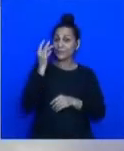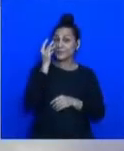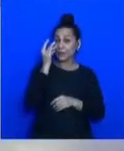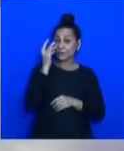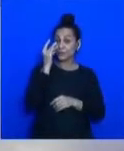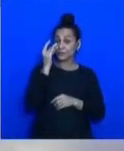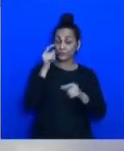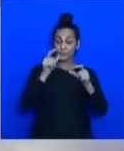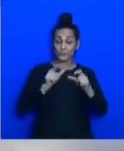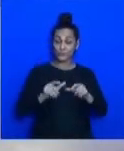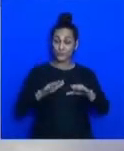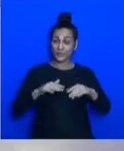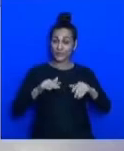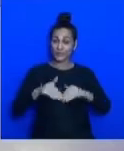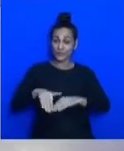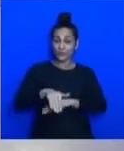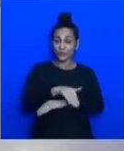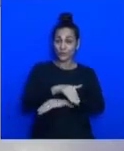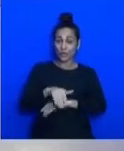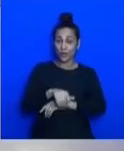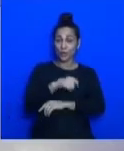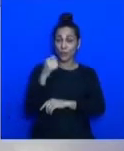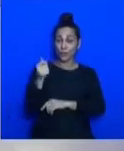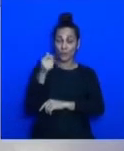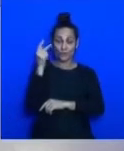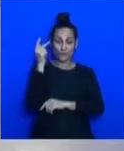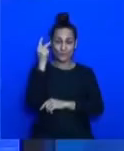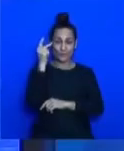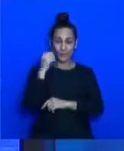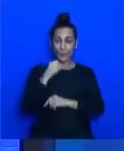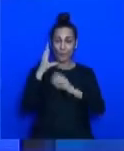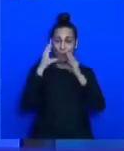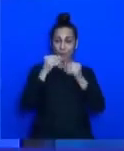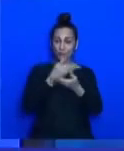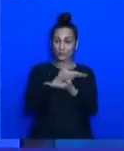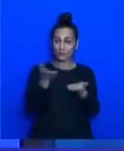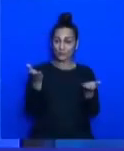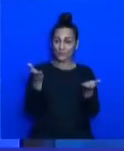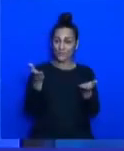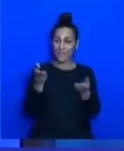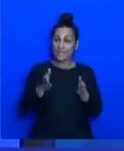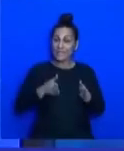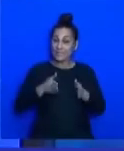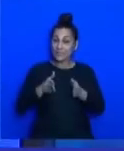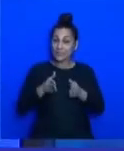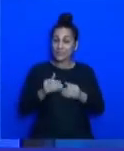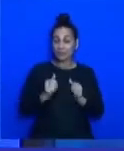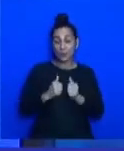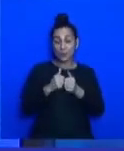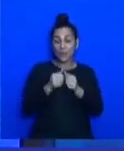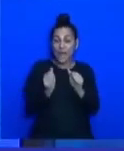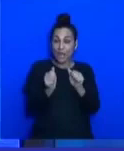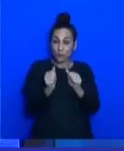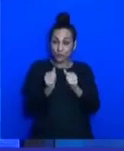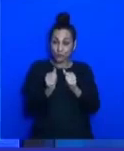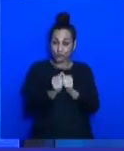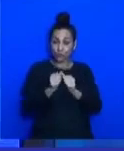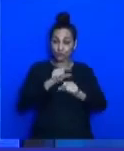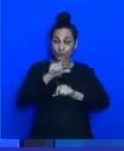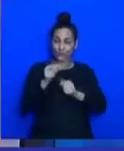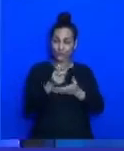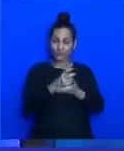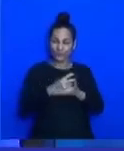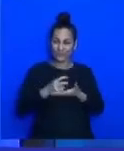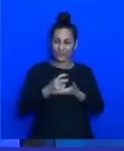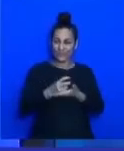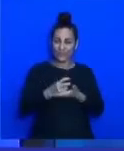ao vivo aqui no Espaço da Sorte, na Avenida Paulista, em São Paulo. Boa noite para você, que nesse momento vai acompanhar com a gente o sorteio